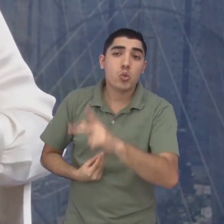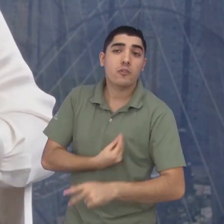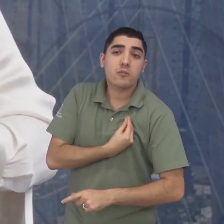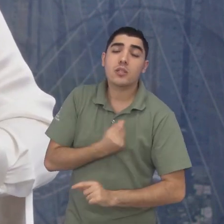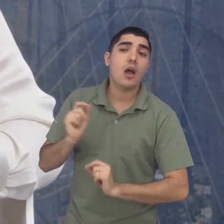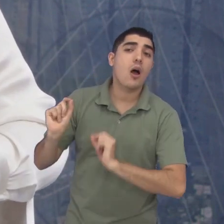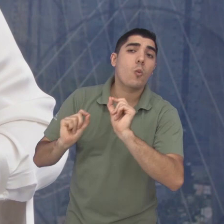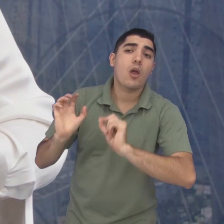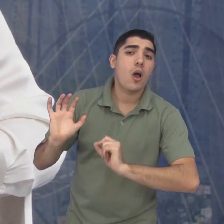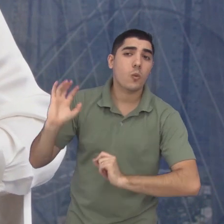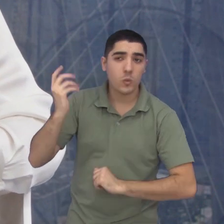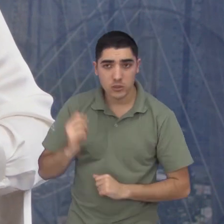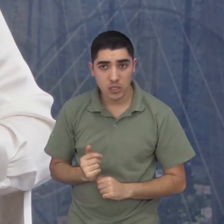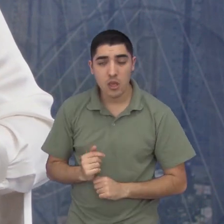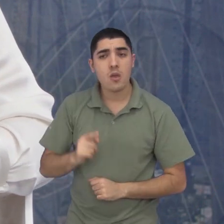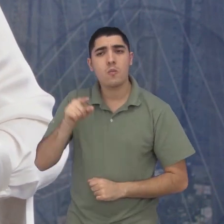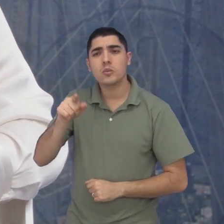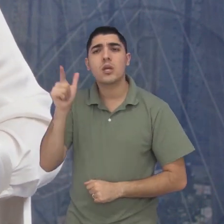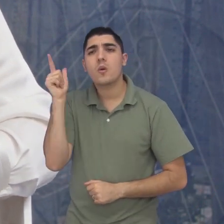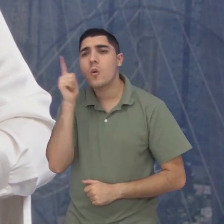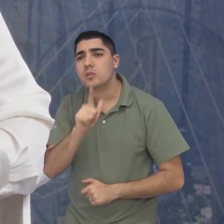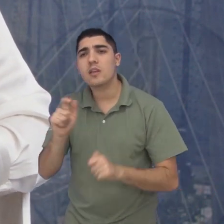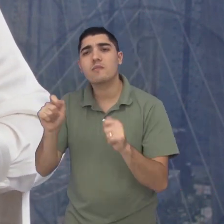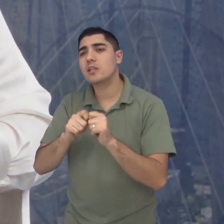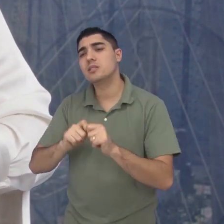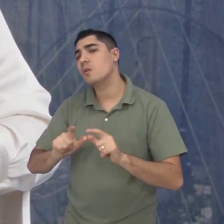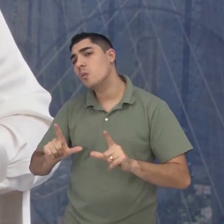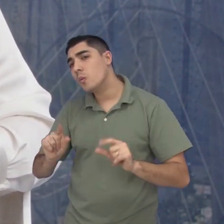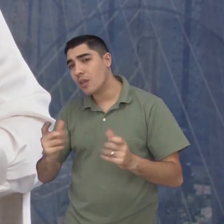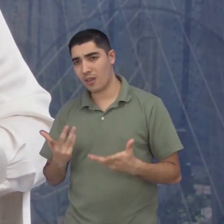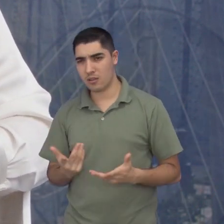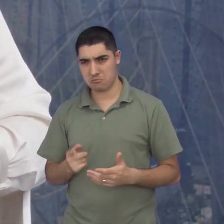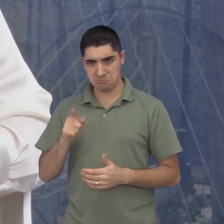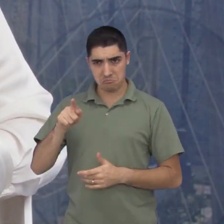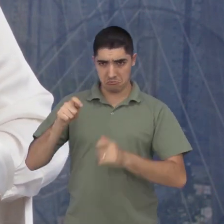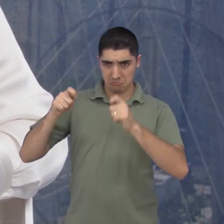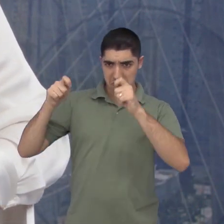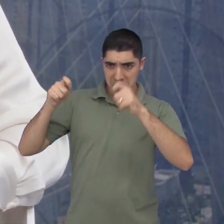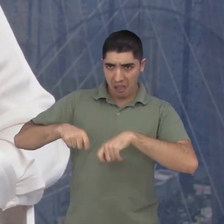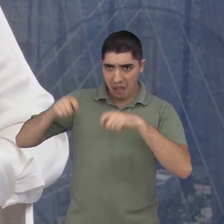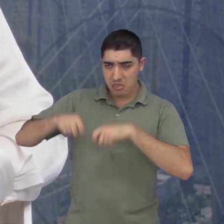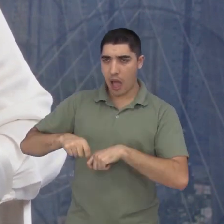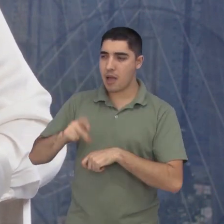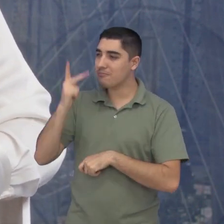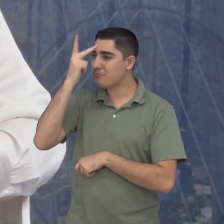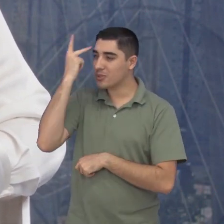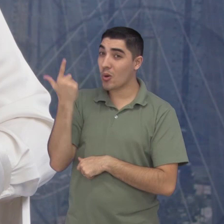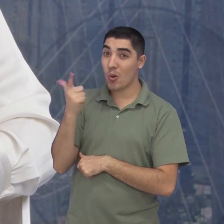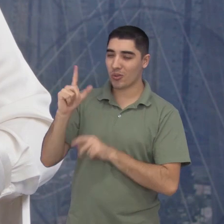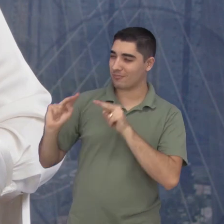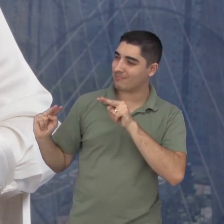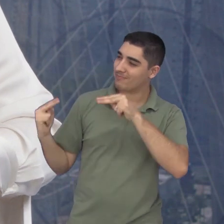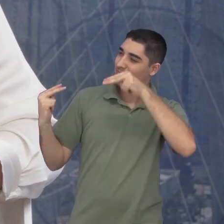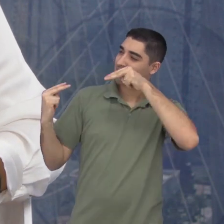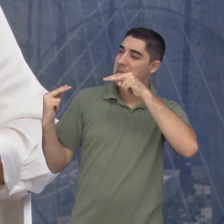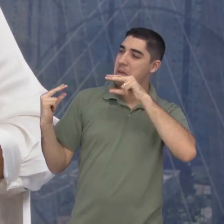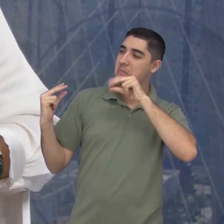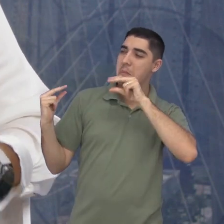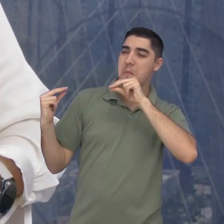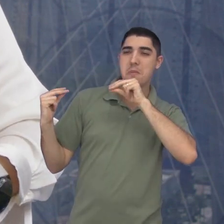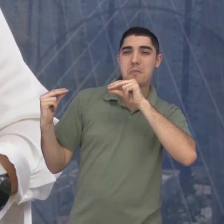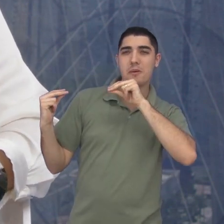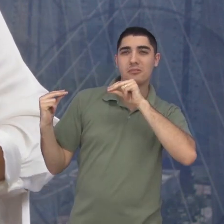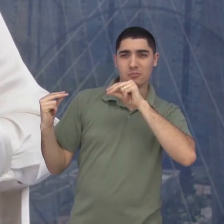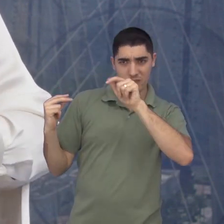que você consegue fazer nesse momento? Você é capaz de dar conta de olhar no olho de uma pessoa? Você consegue deixar